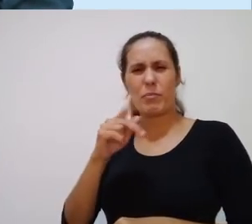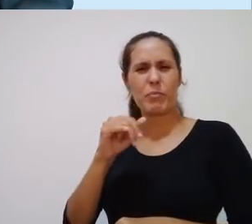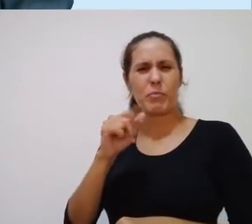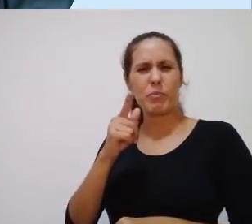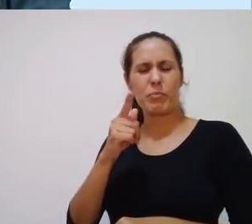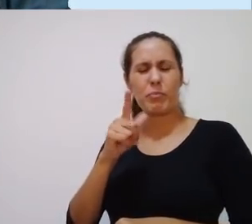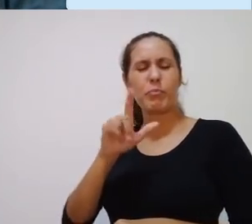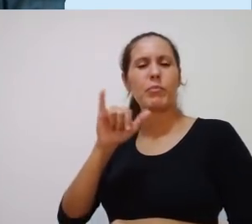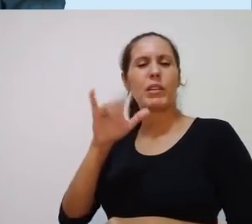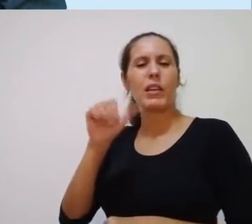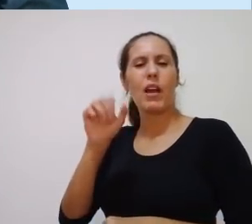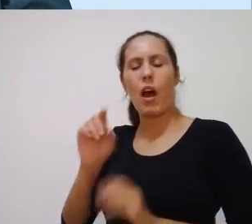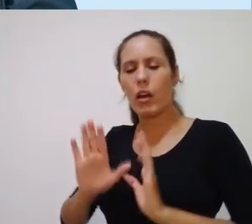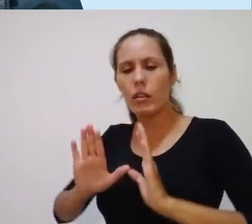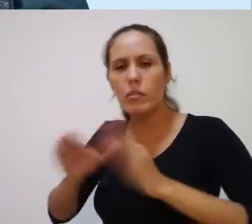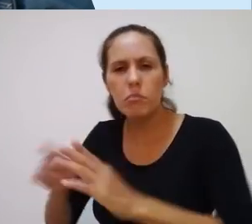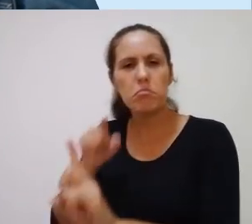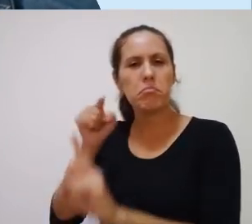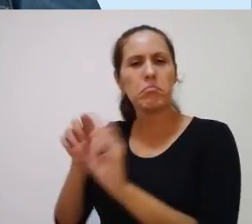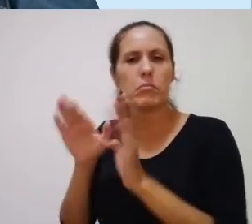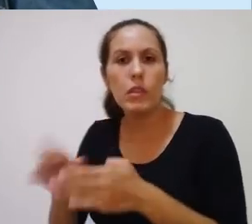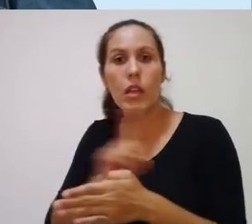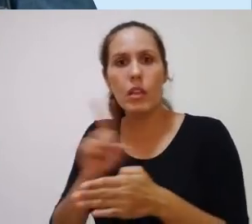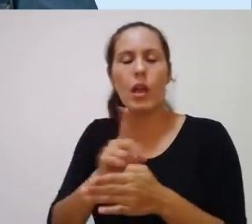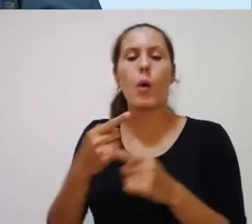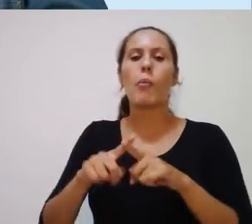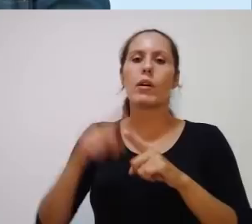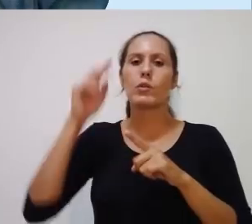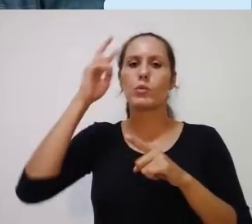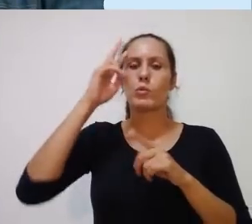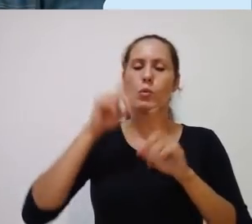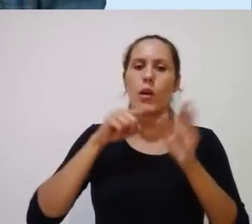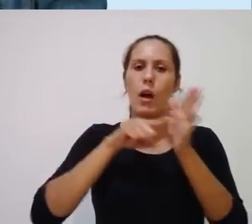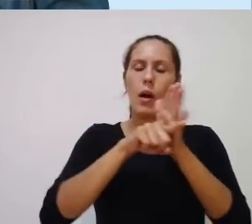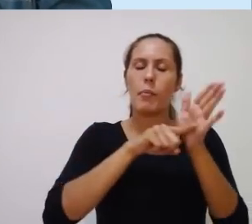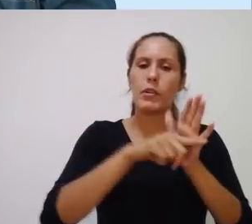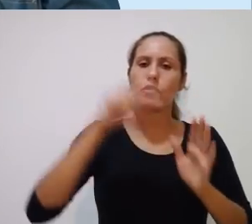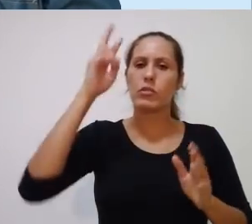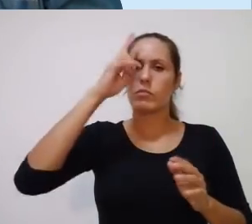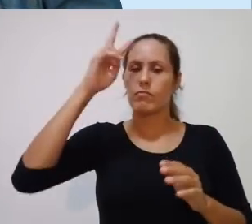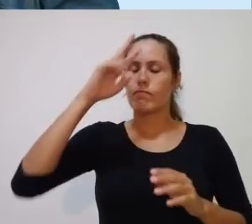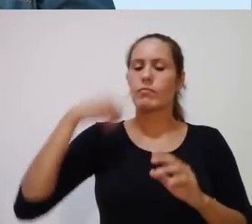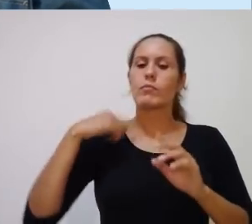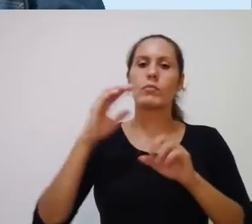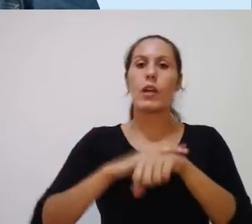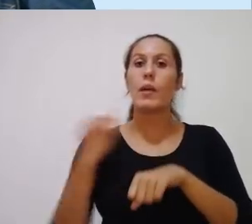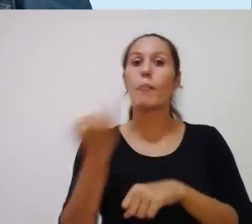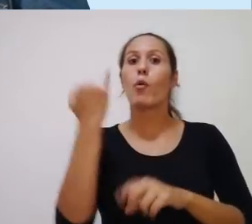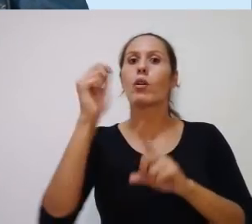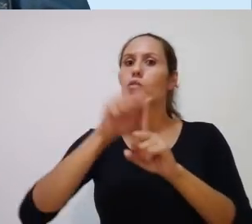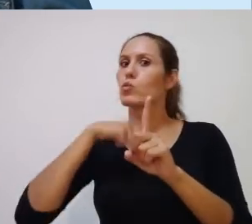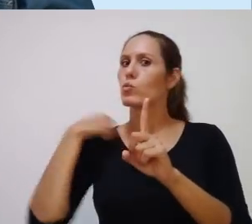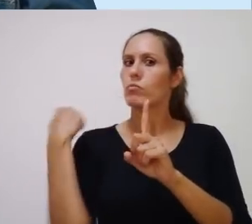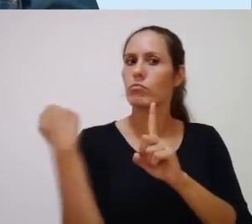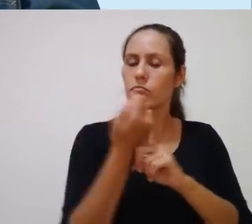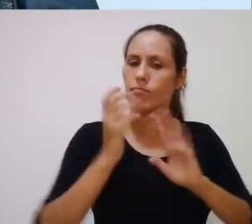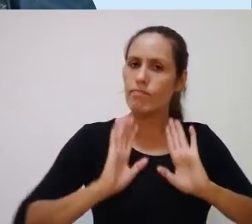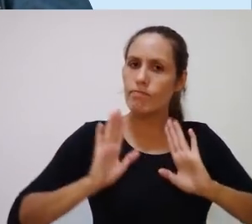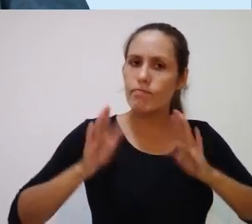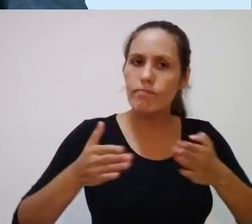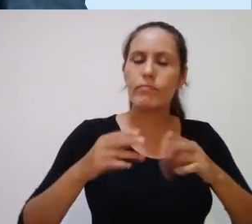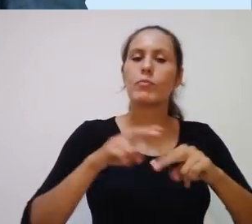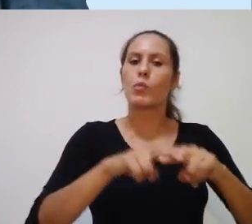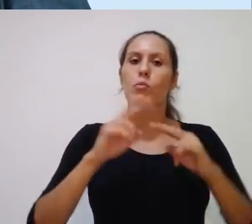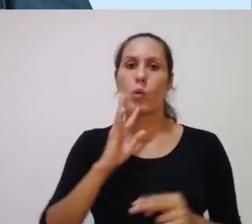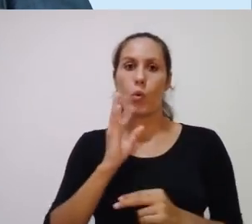um objeto final, mas uma pesquisa histórica de relevância social, porque através desse conhecimento da